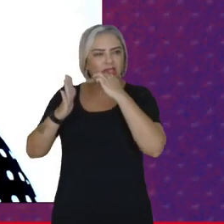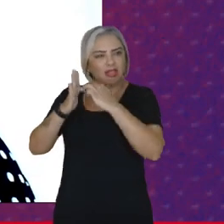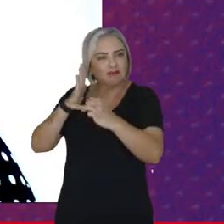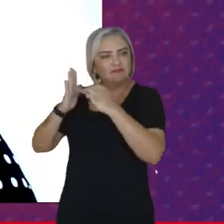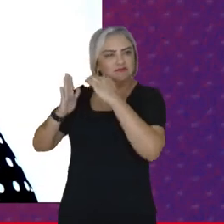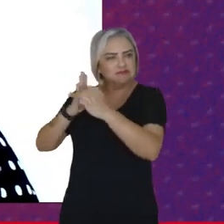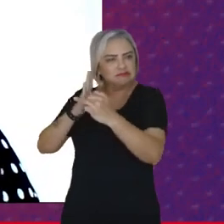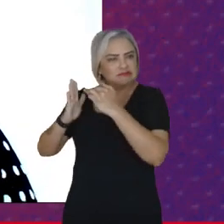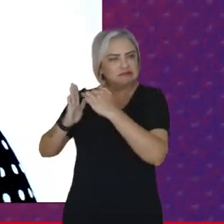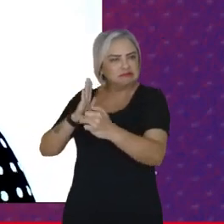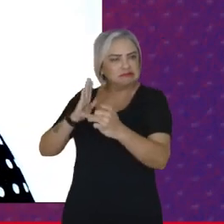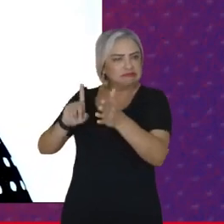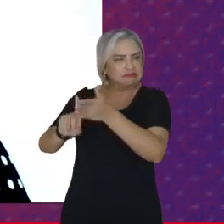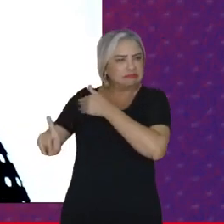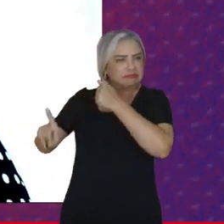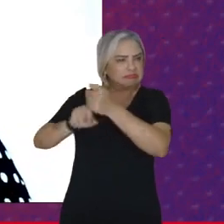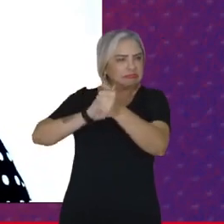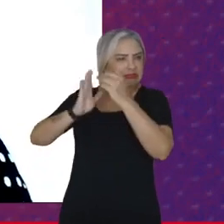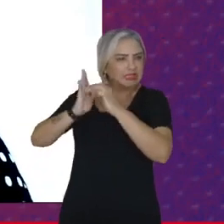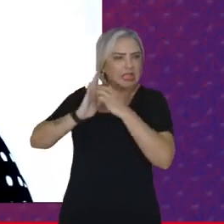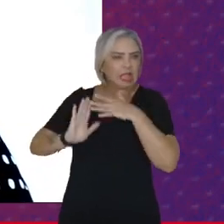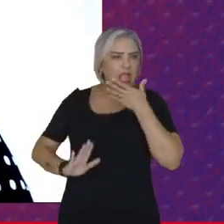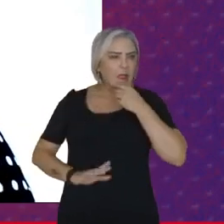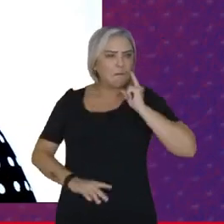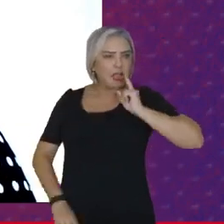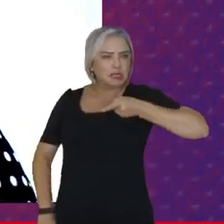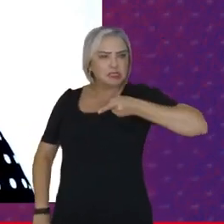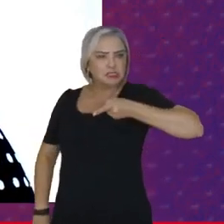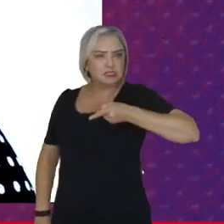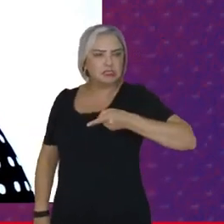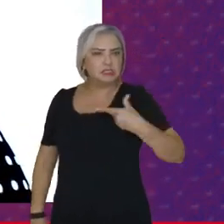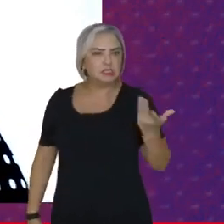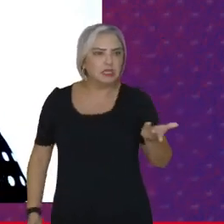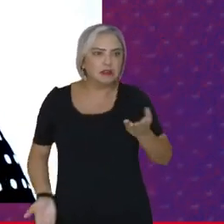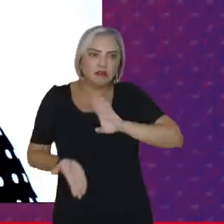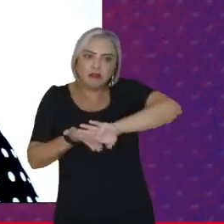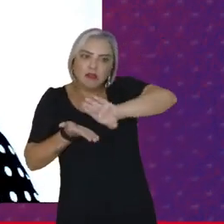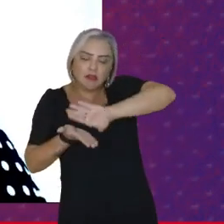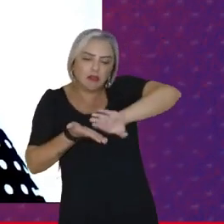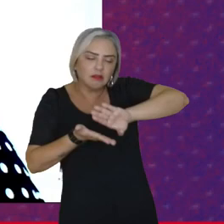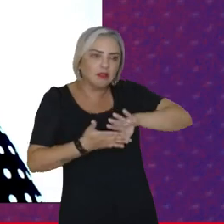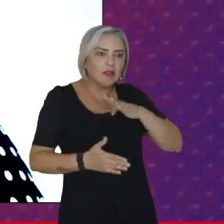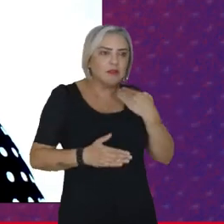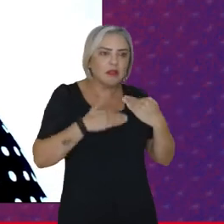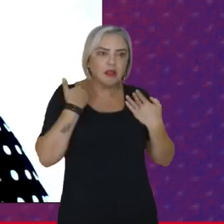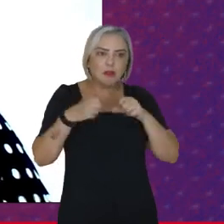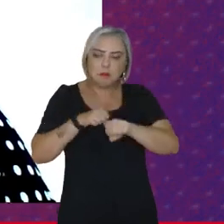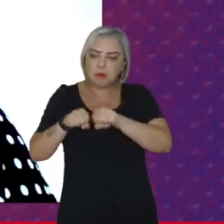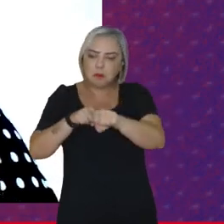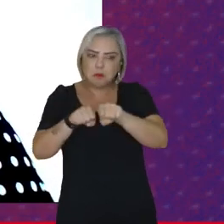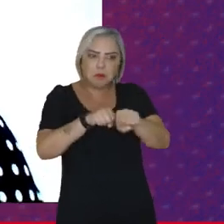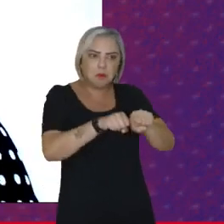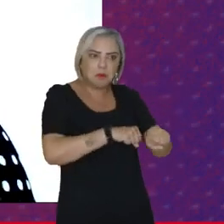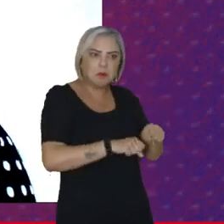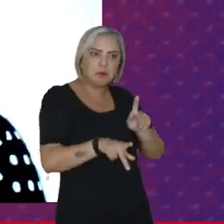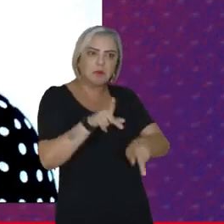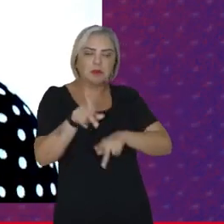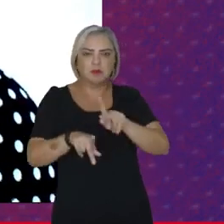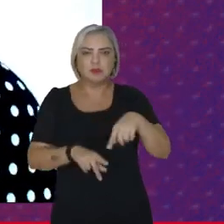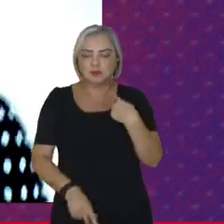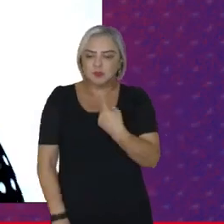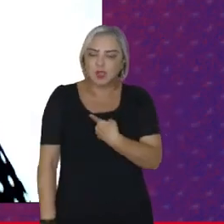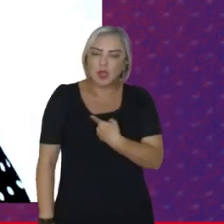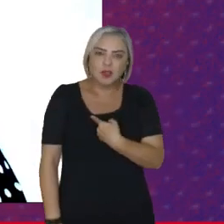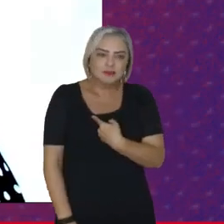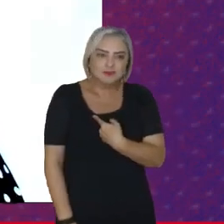genocida, uma política machista, uma política de exclusão e de morte para a população, a